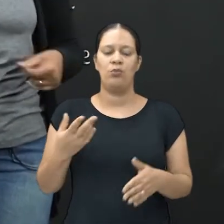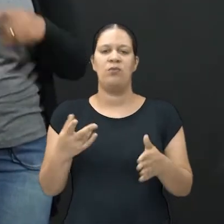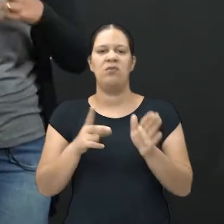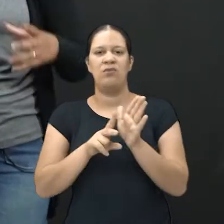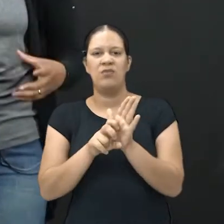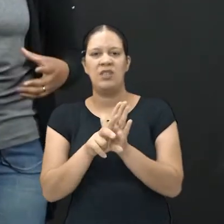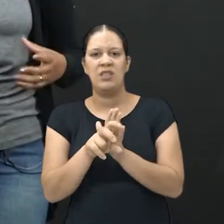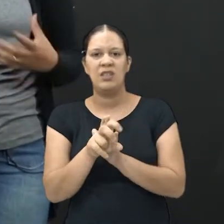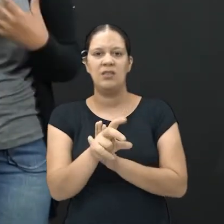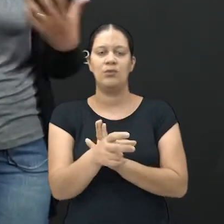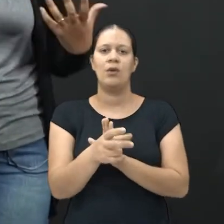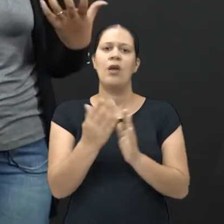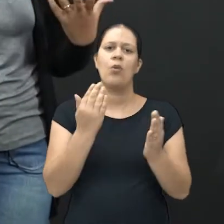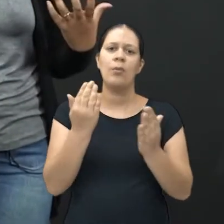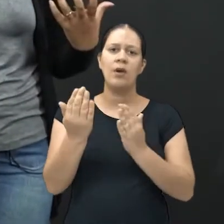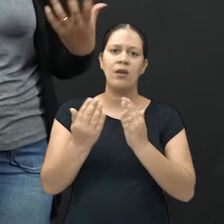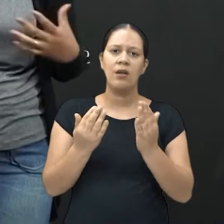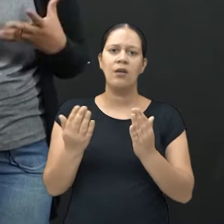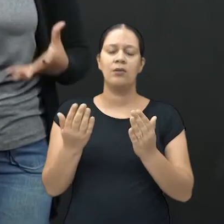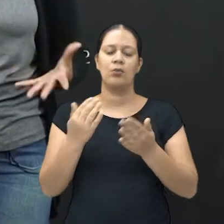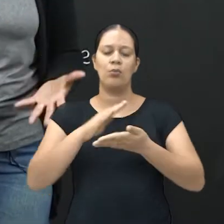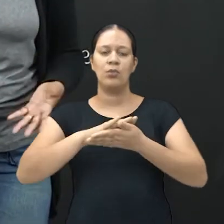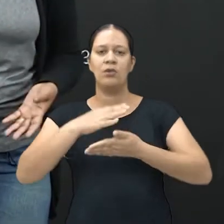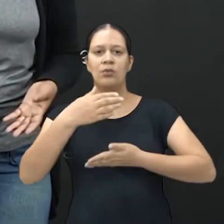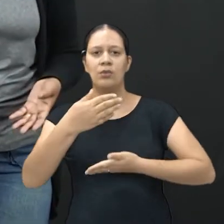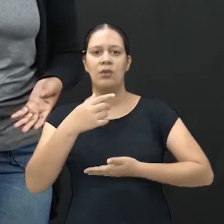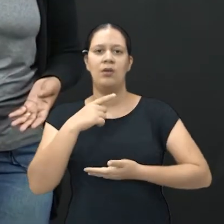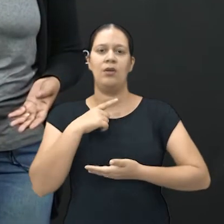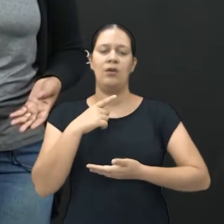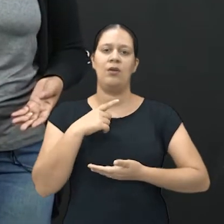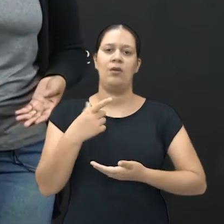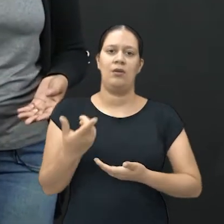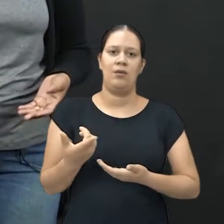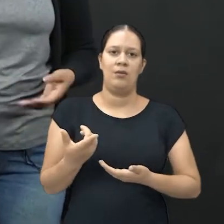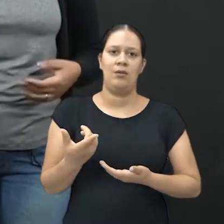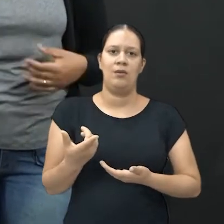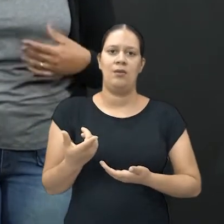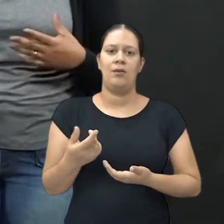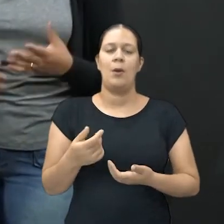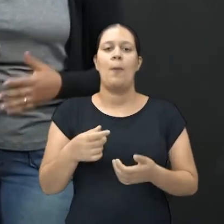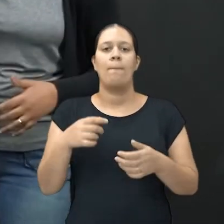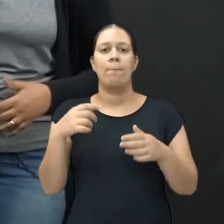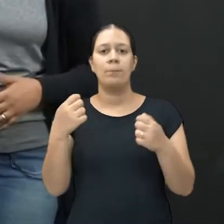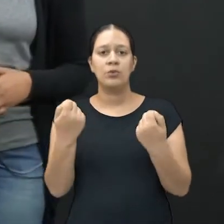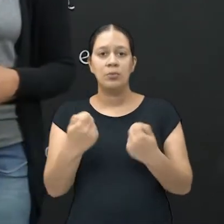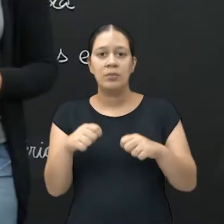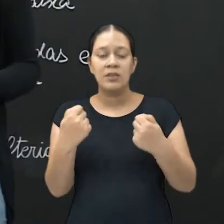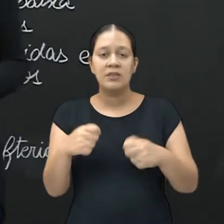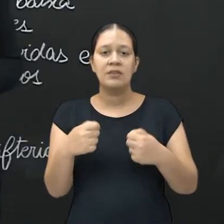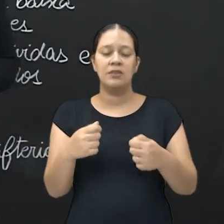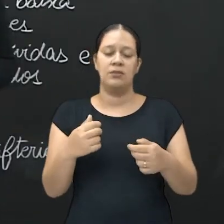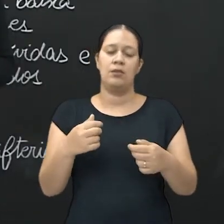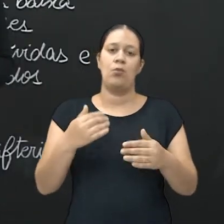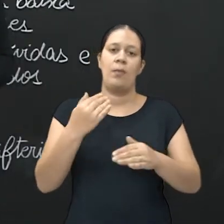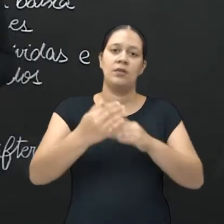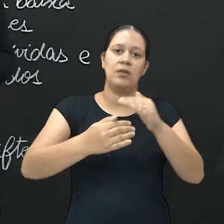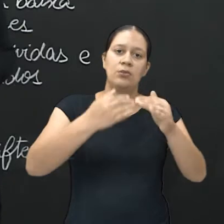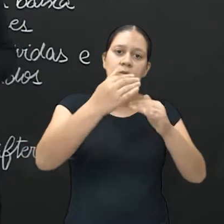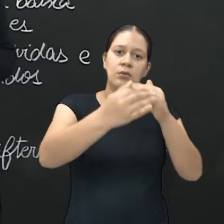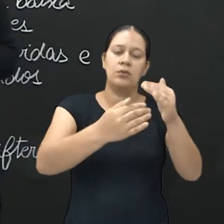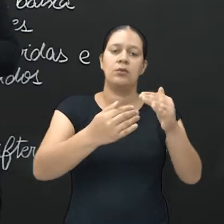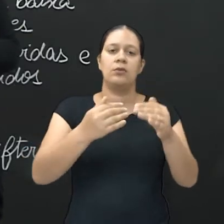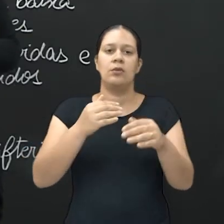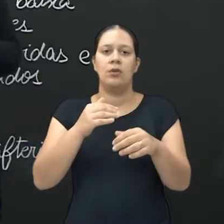todo computador, celular tem que ter? Nós temos o nosso, é a nossa imunidade. A nossa imunidade ela vai se formando com o passar do tempo. Quando a